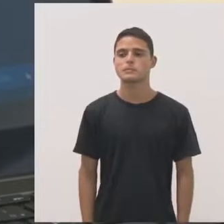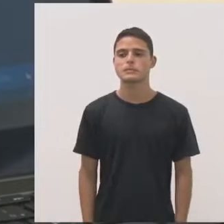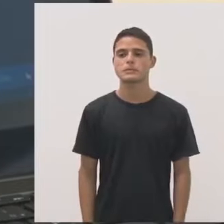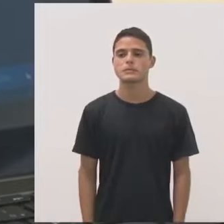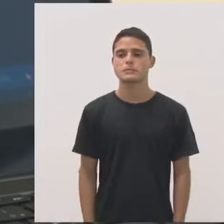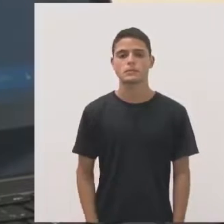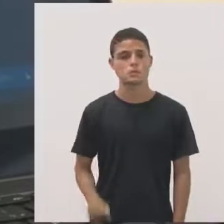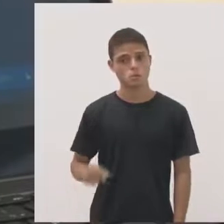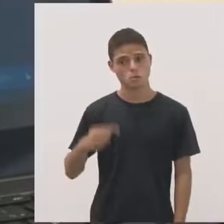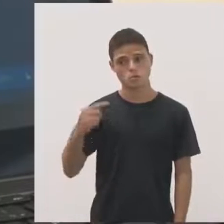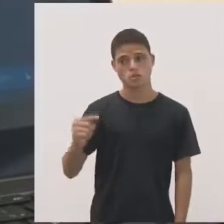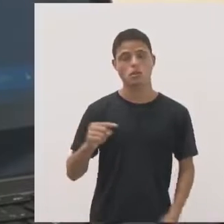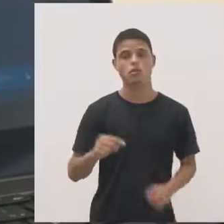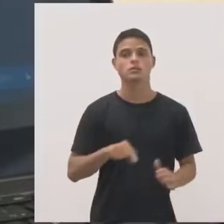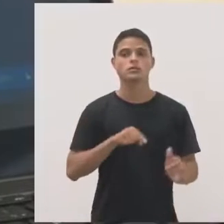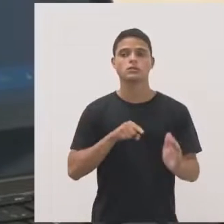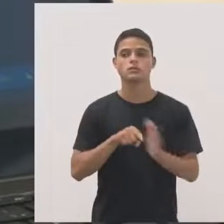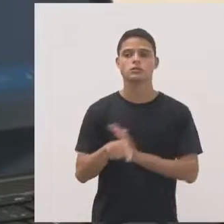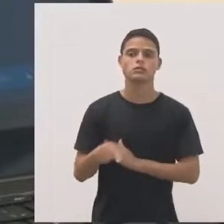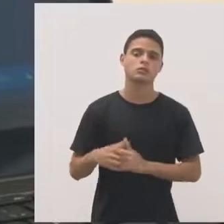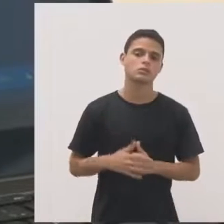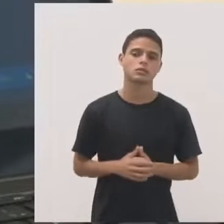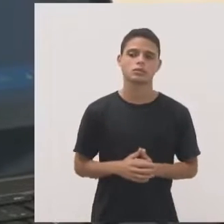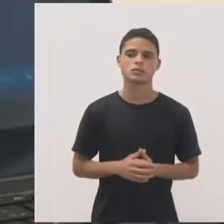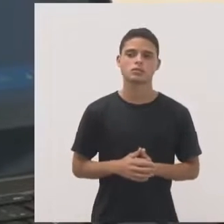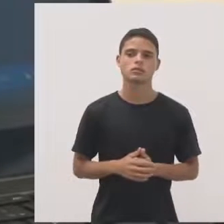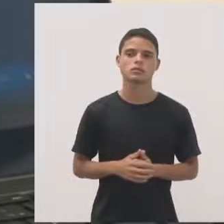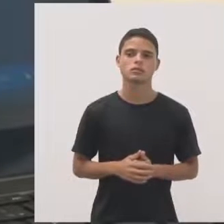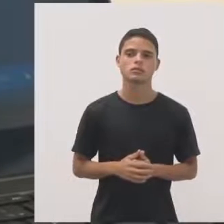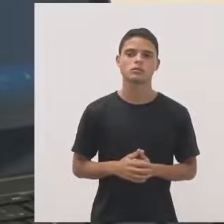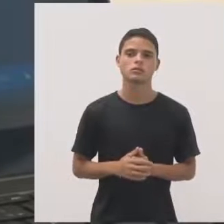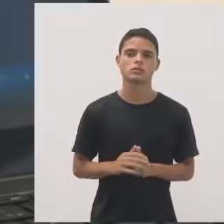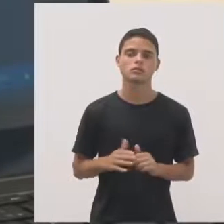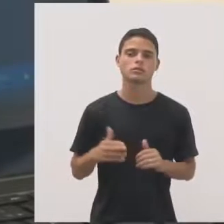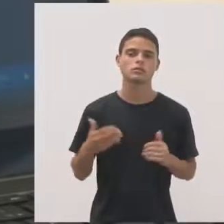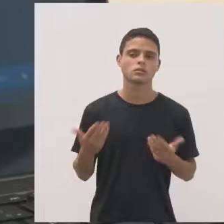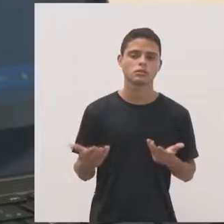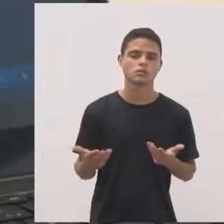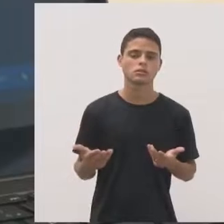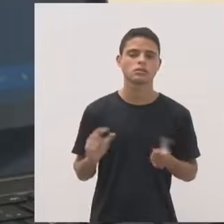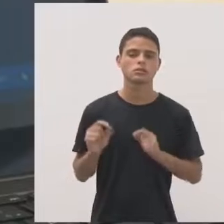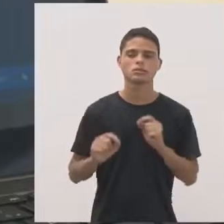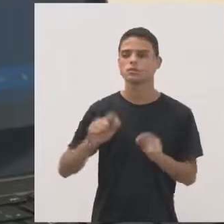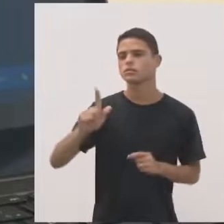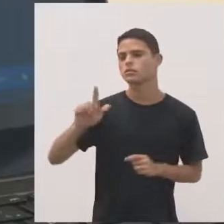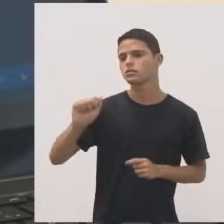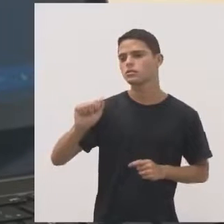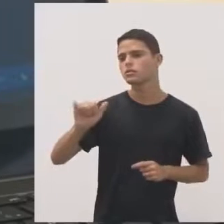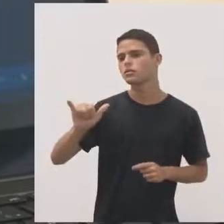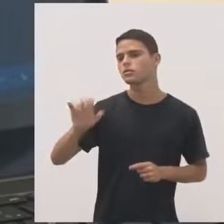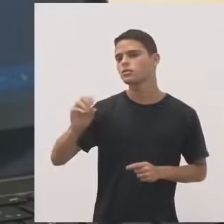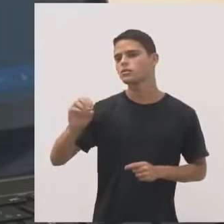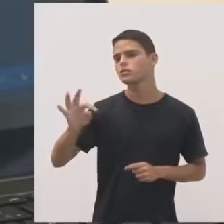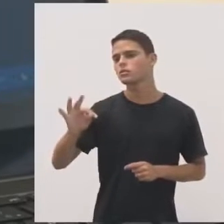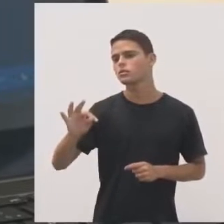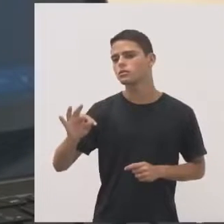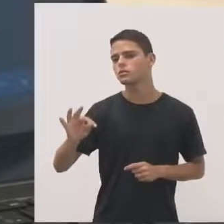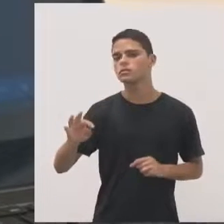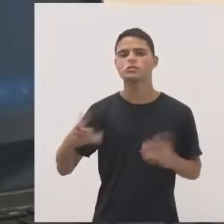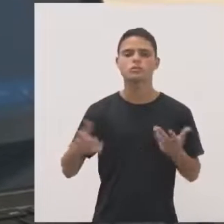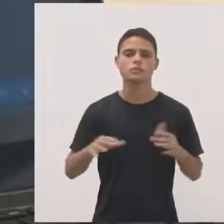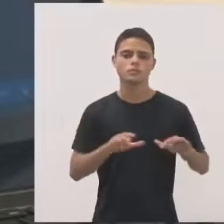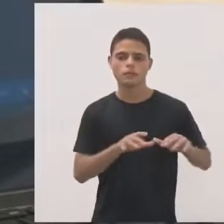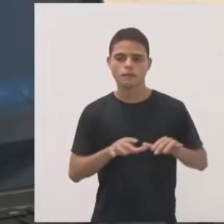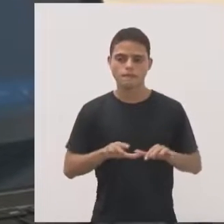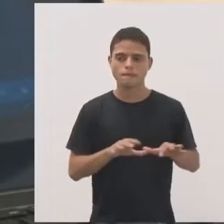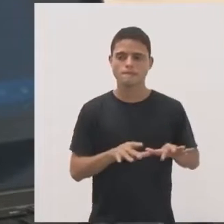Na próxima etapa, ele vai falar assim, esse layout do teclado é correto? O que é isso, Felipe? Ele fala assim, o tipo de teclado,